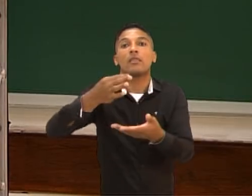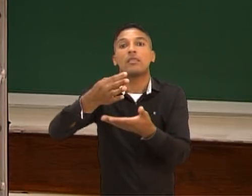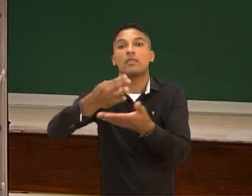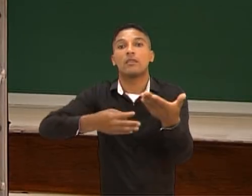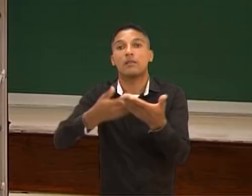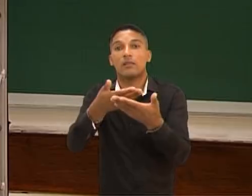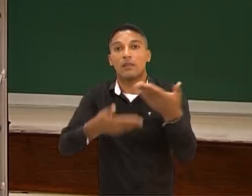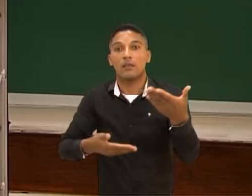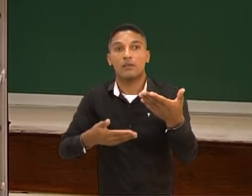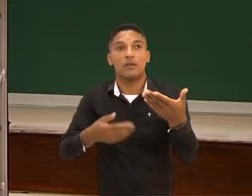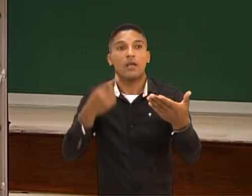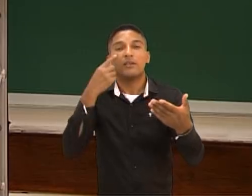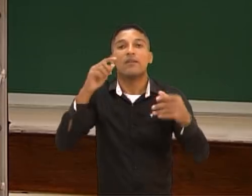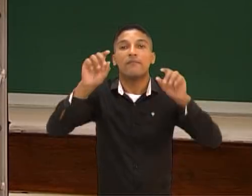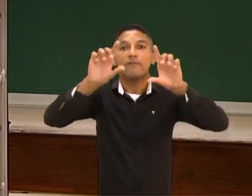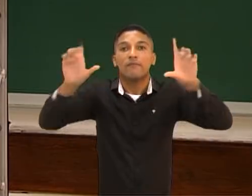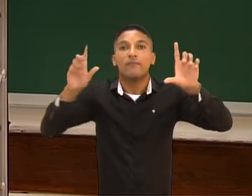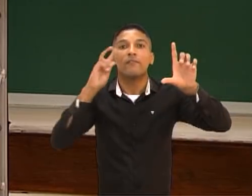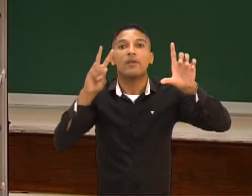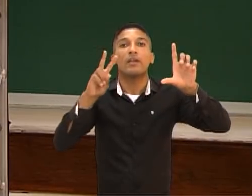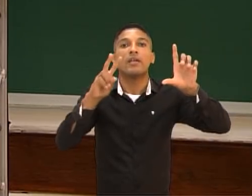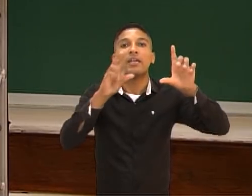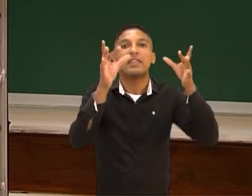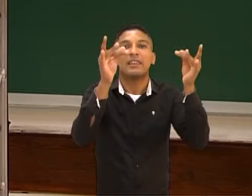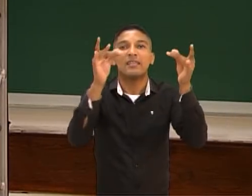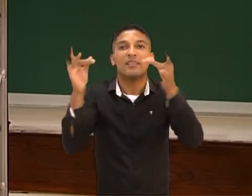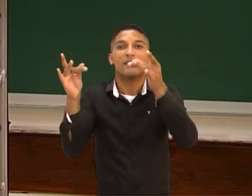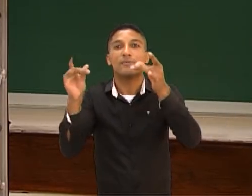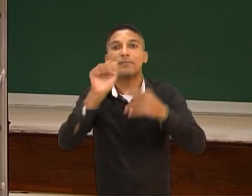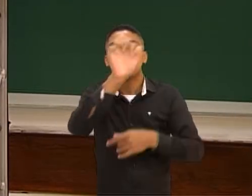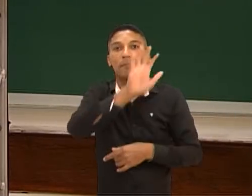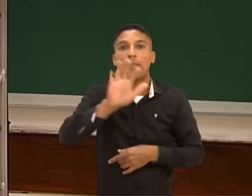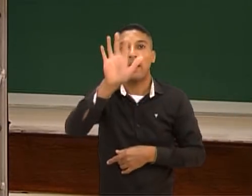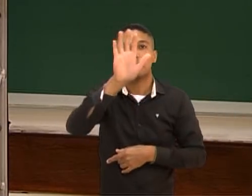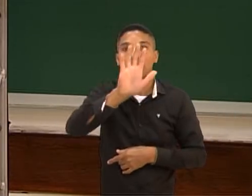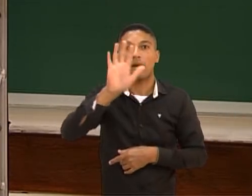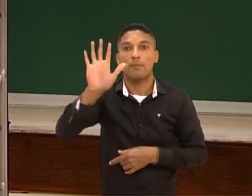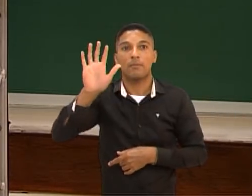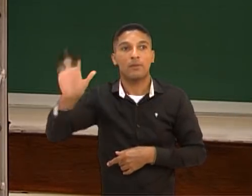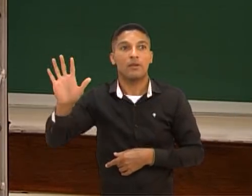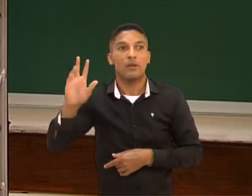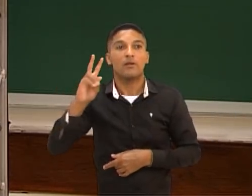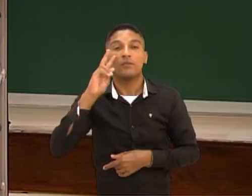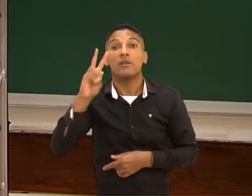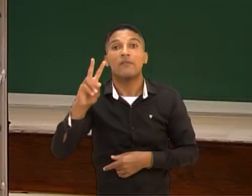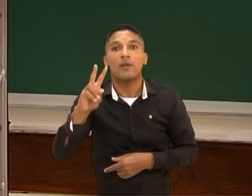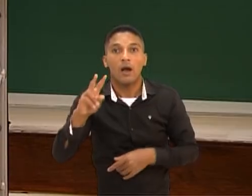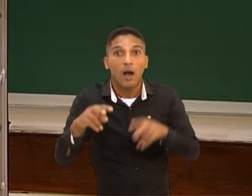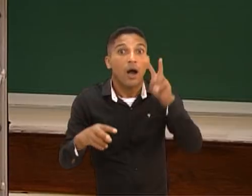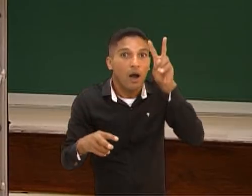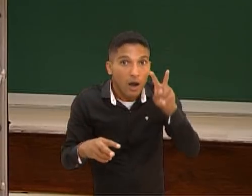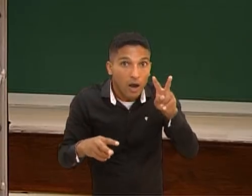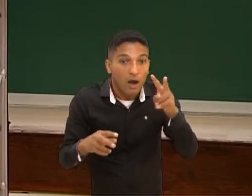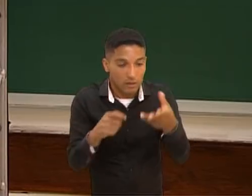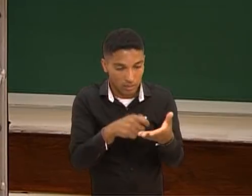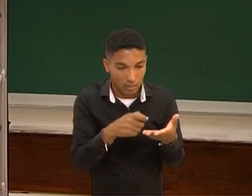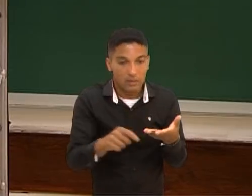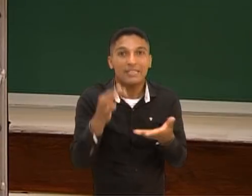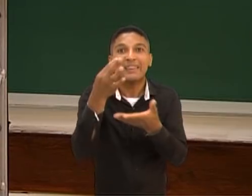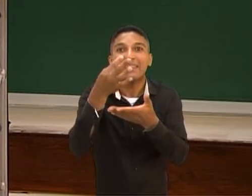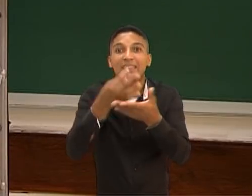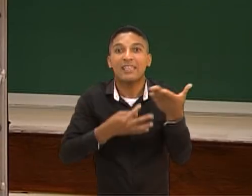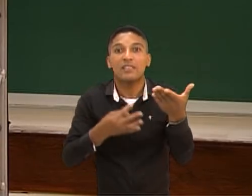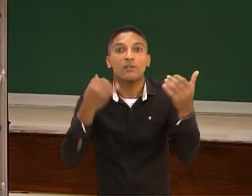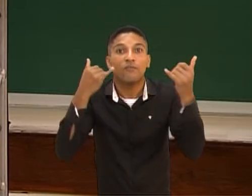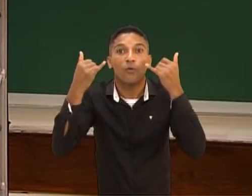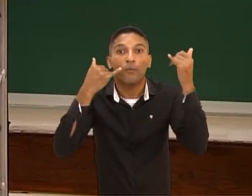com cautela cada detalhe dessa imagem, dessa ilustração, e aí vocês vão produzir um texto informativo, né,